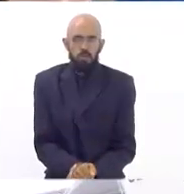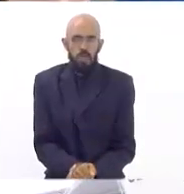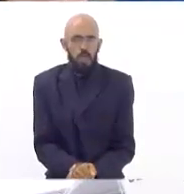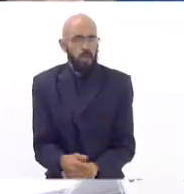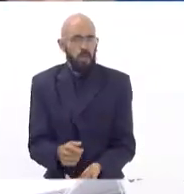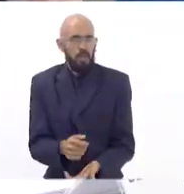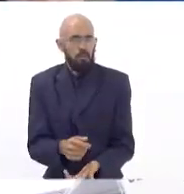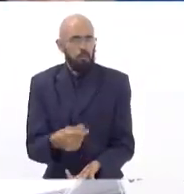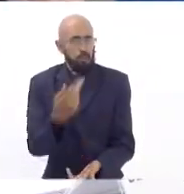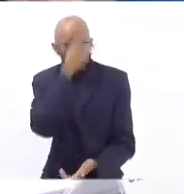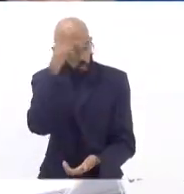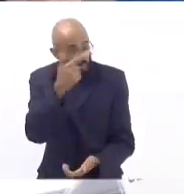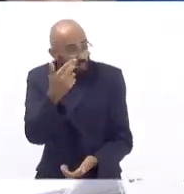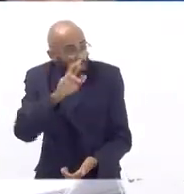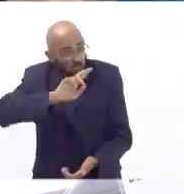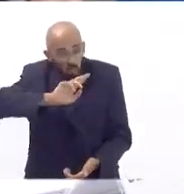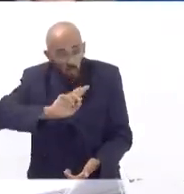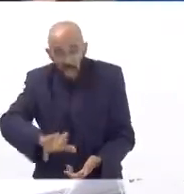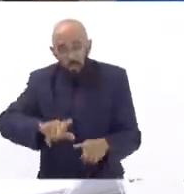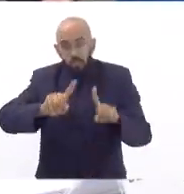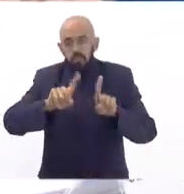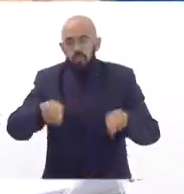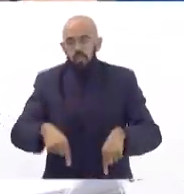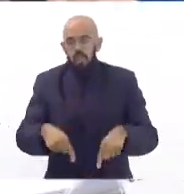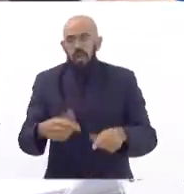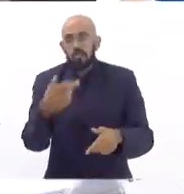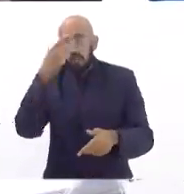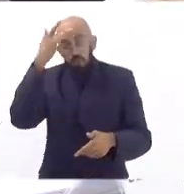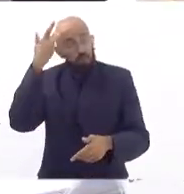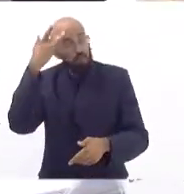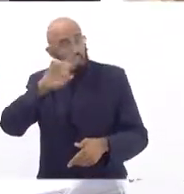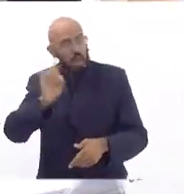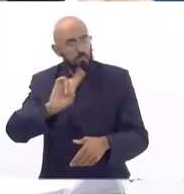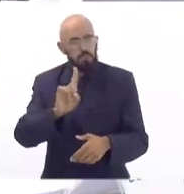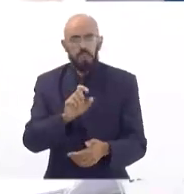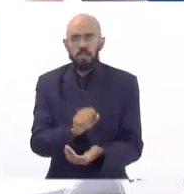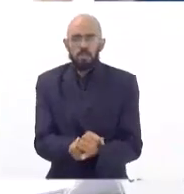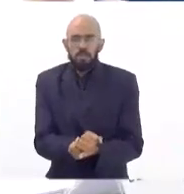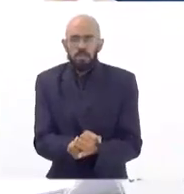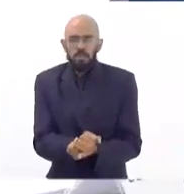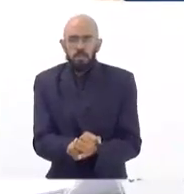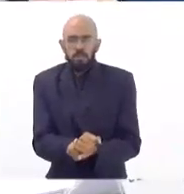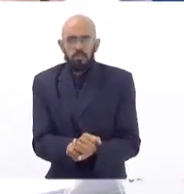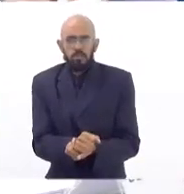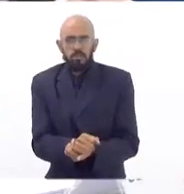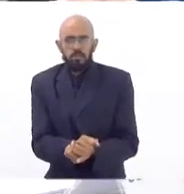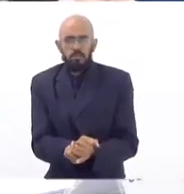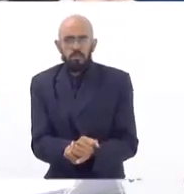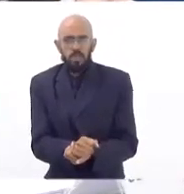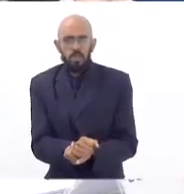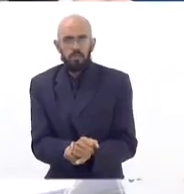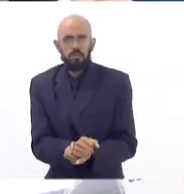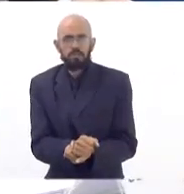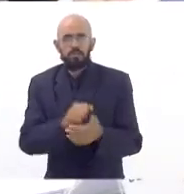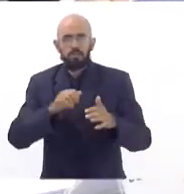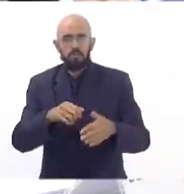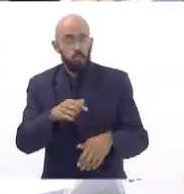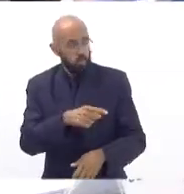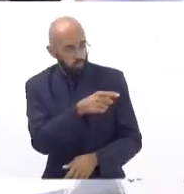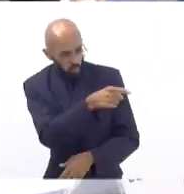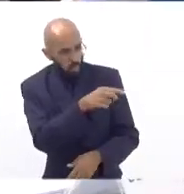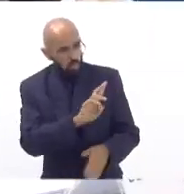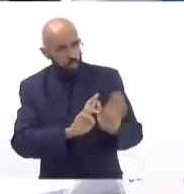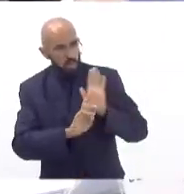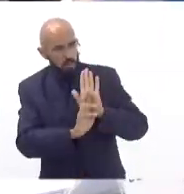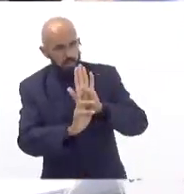quatro que não só funcionado que só acreditam se viram né da discussão você vai ter um aumento da tarde você não vai ter o senhor que está